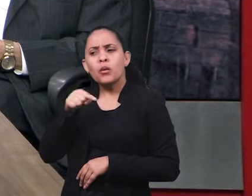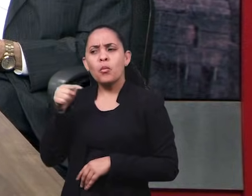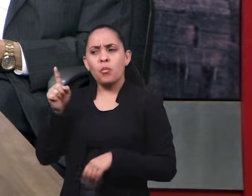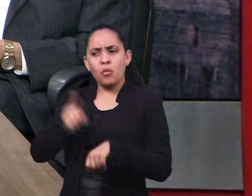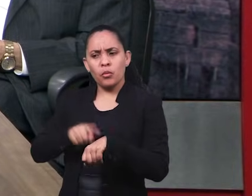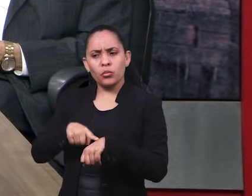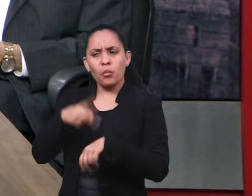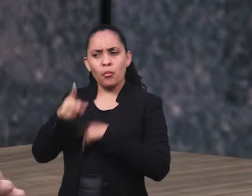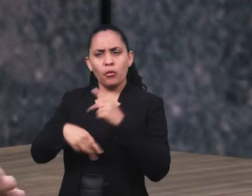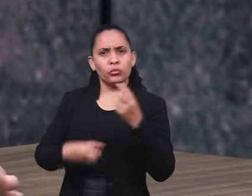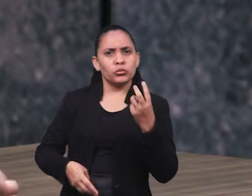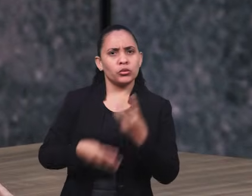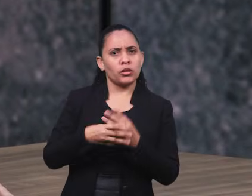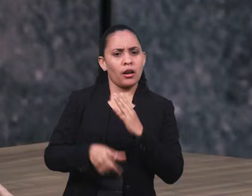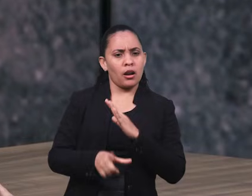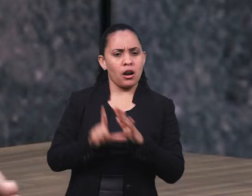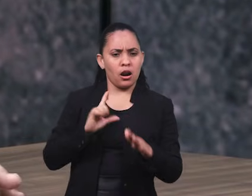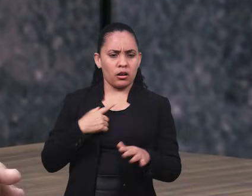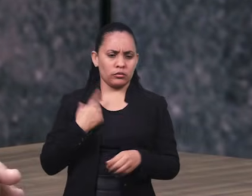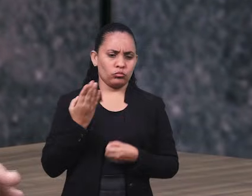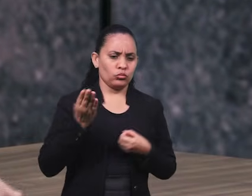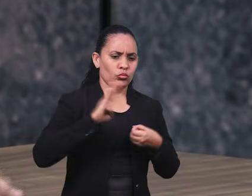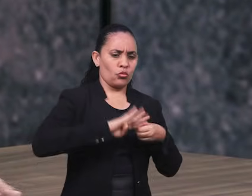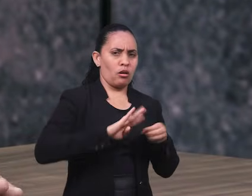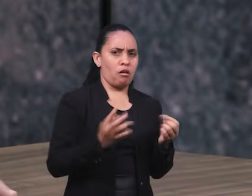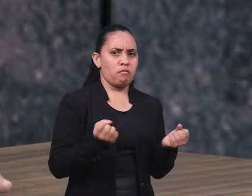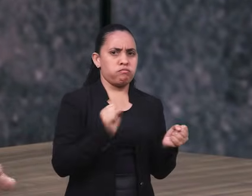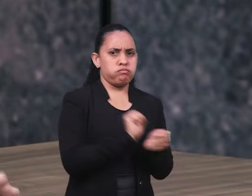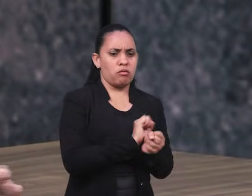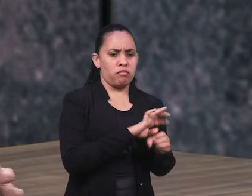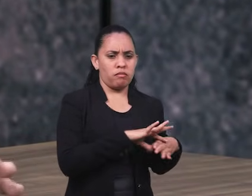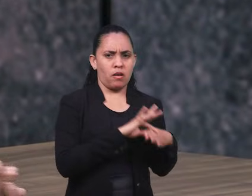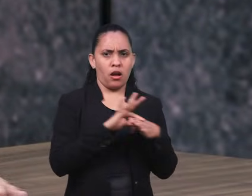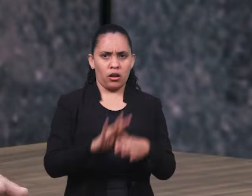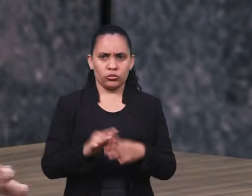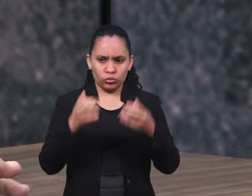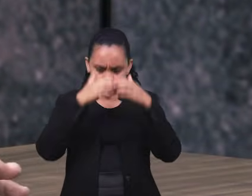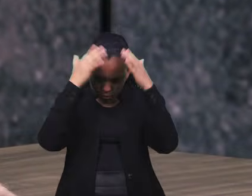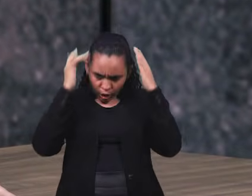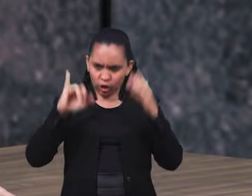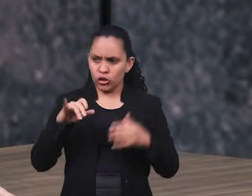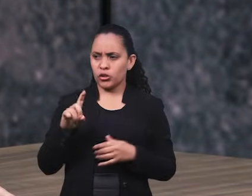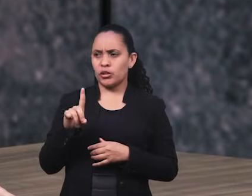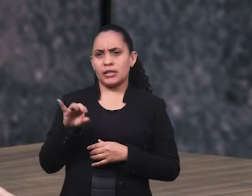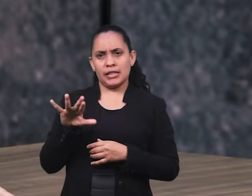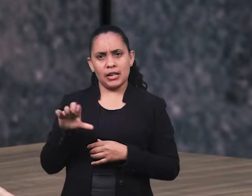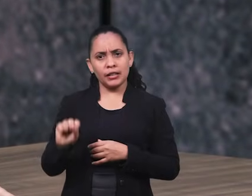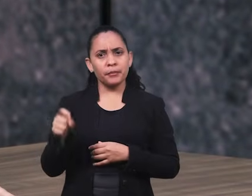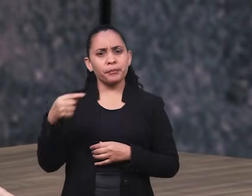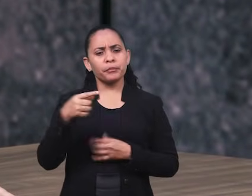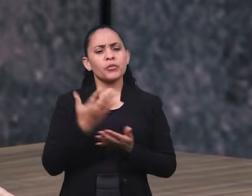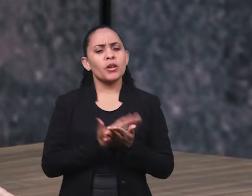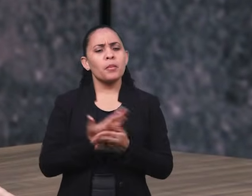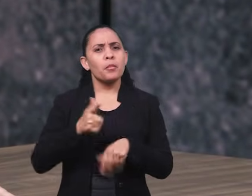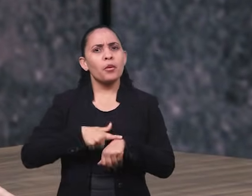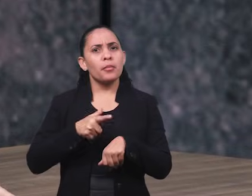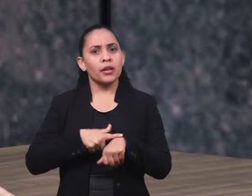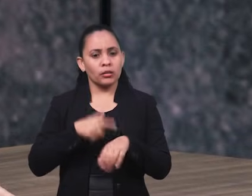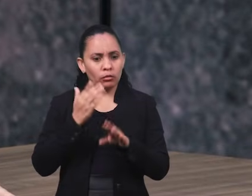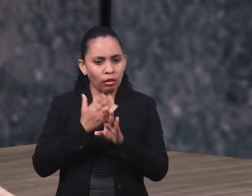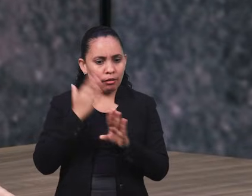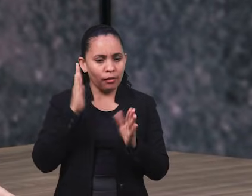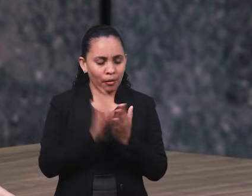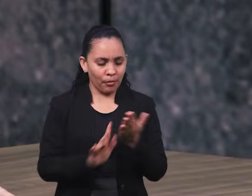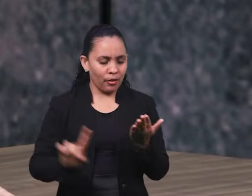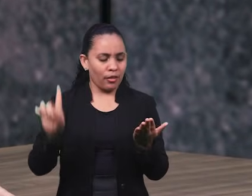Judá viveu antes do cativeiro da Babilônia foi o reinado de Josias, né? E foi um avivamento que começou com a descoberta